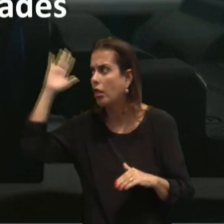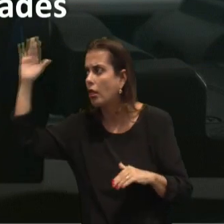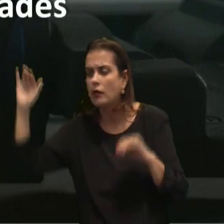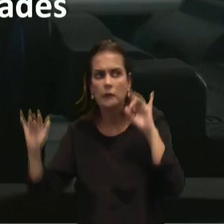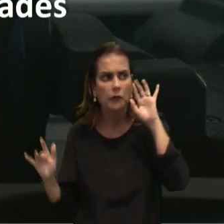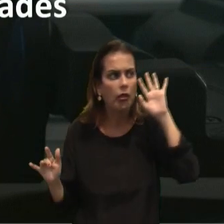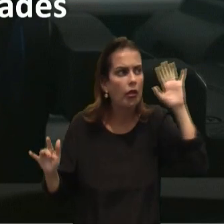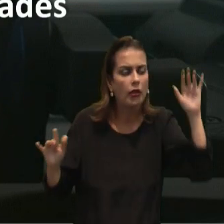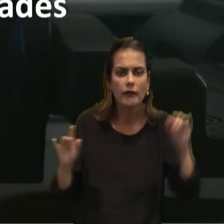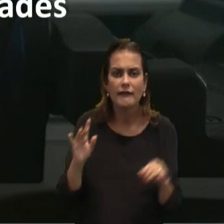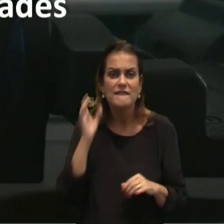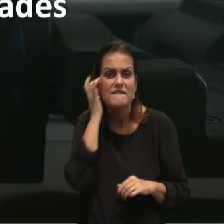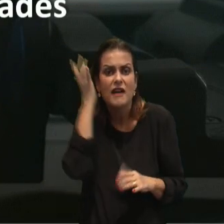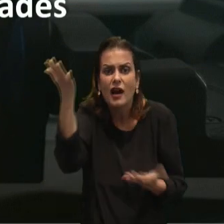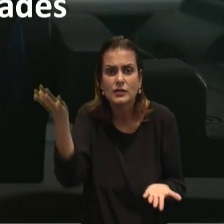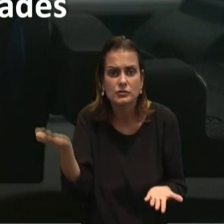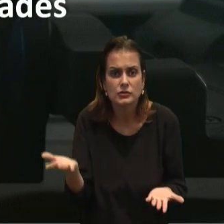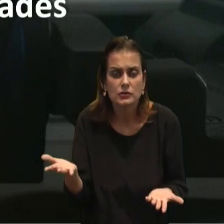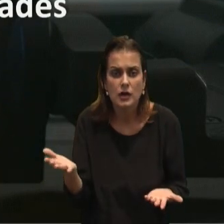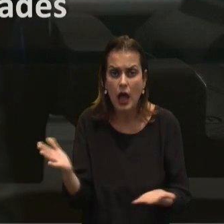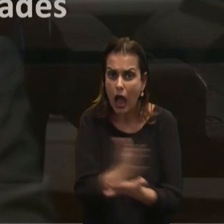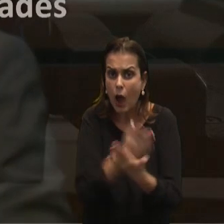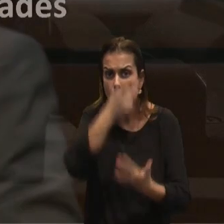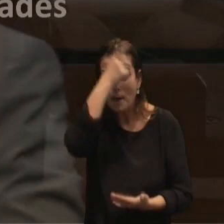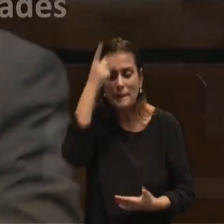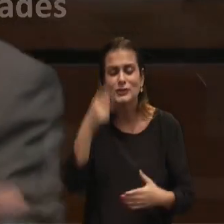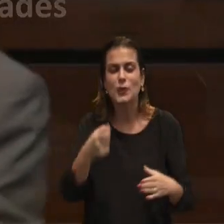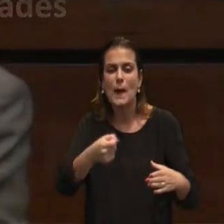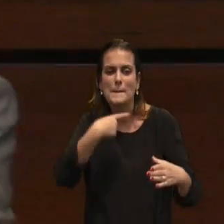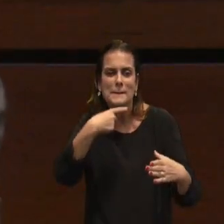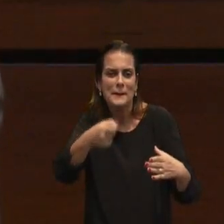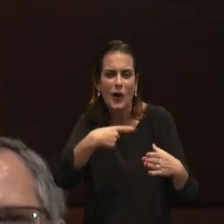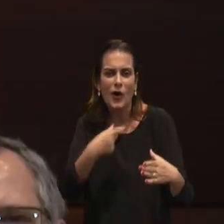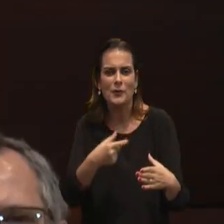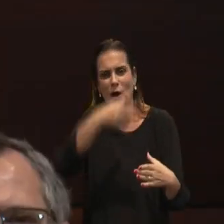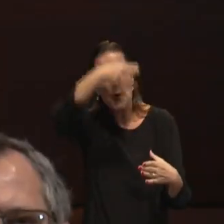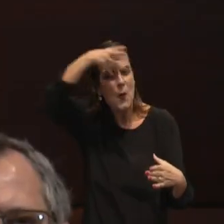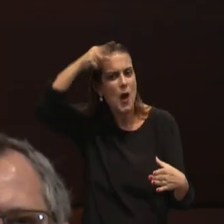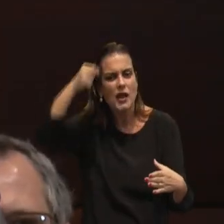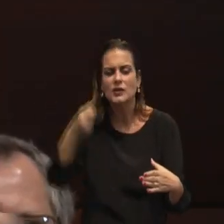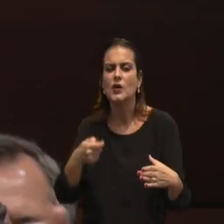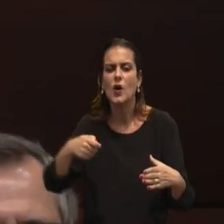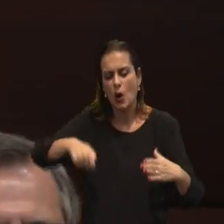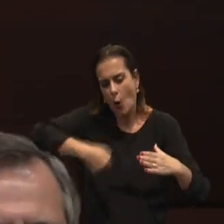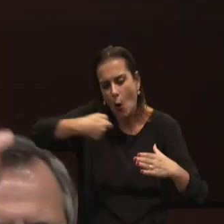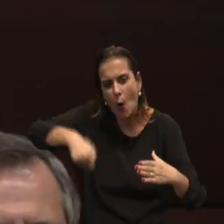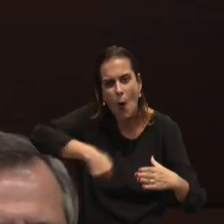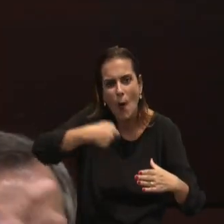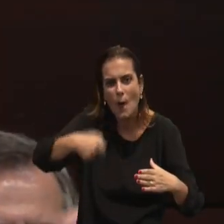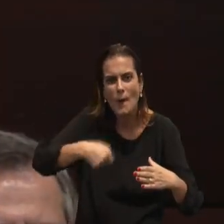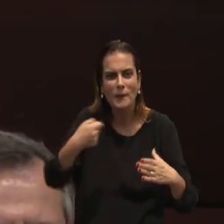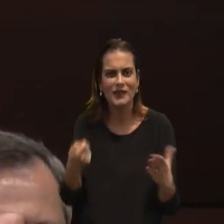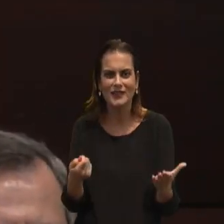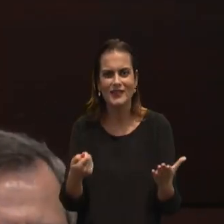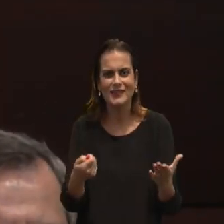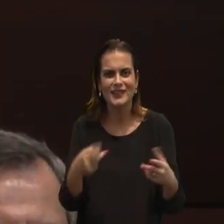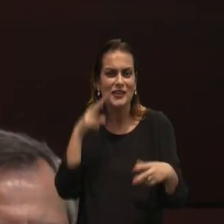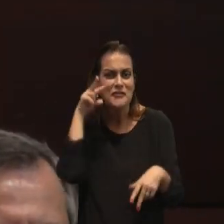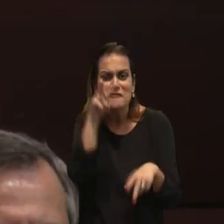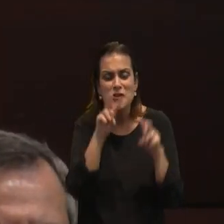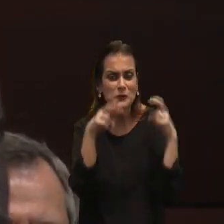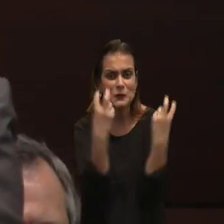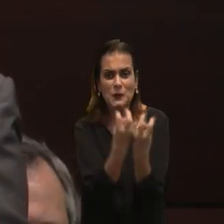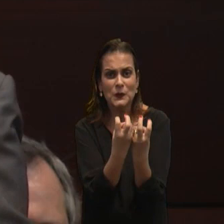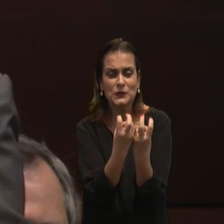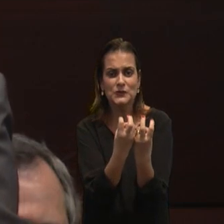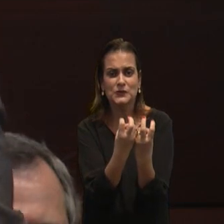facilmente. Eu até imagino que algumas pessoas comem pipoca, guaraná, almoçam, comendo, vendo, assistindo o culto, participando do